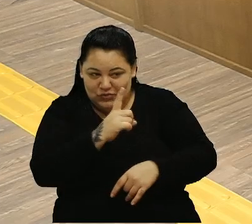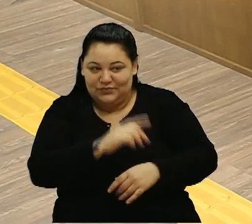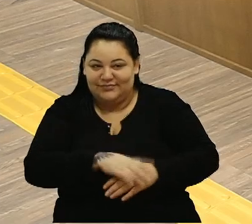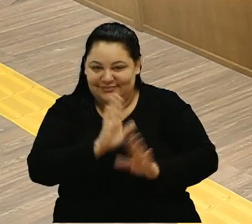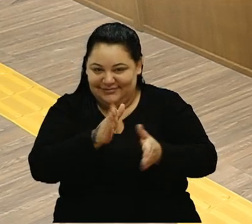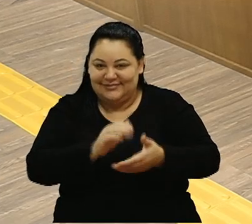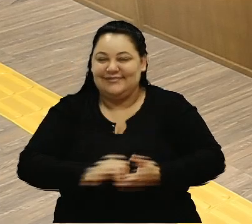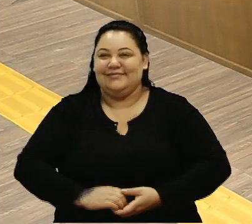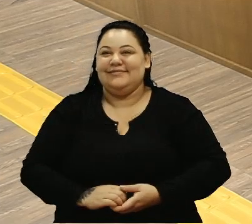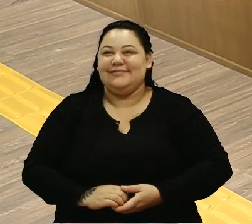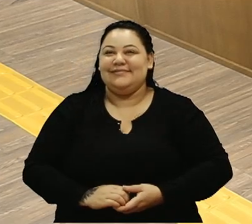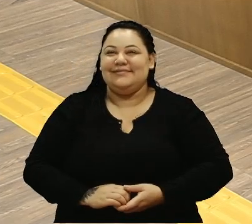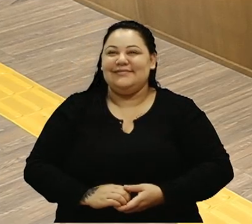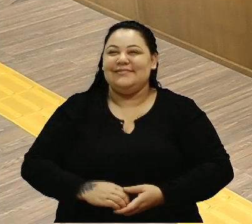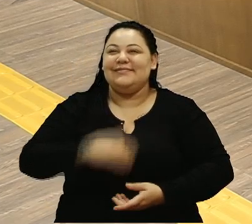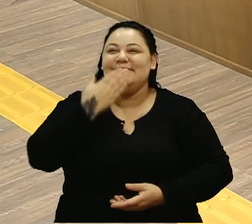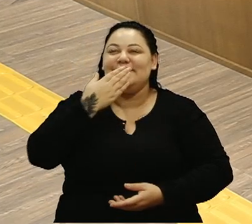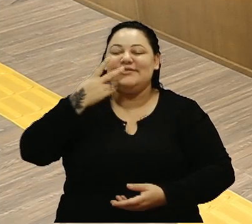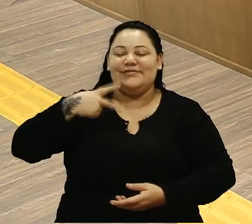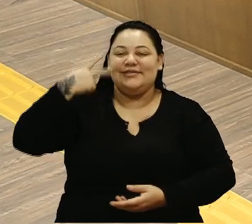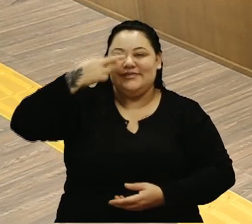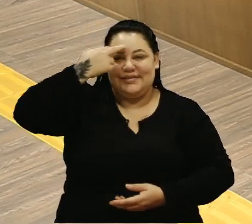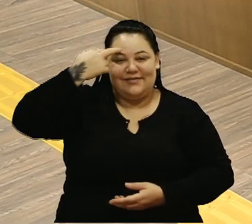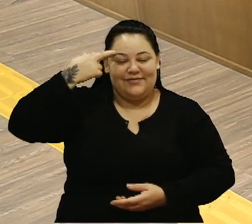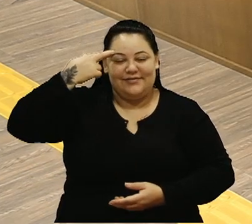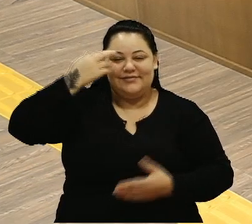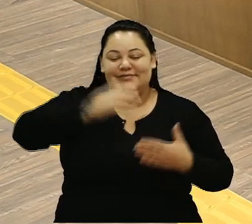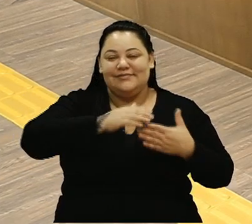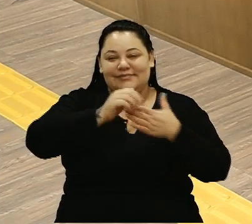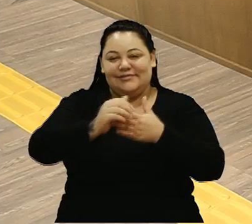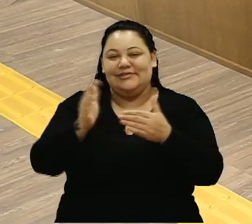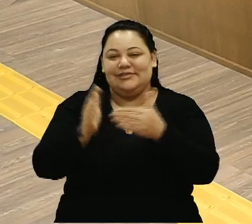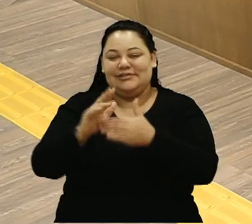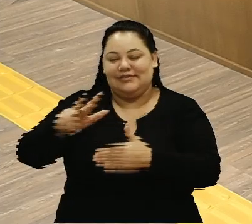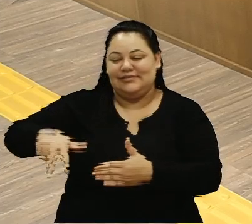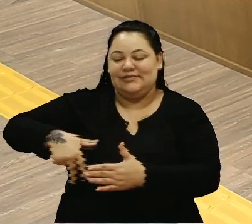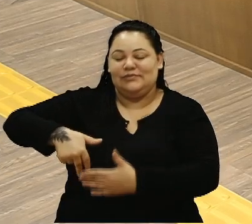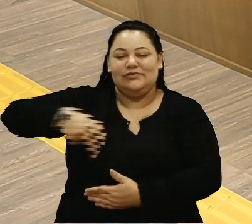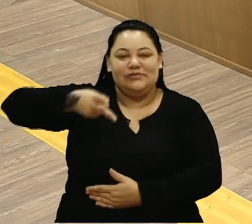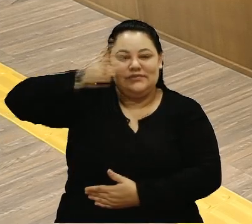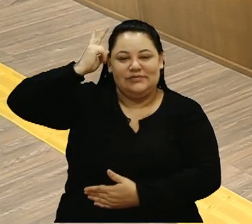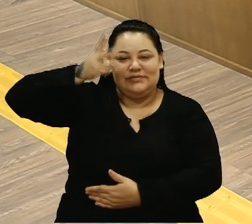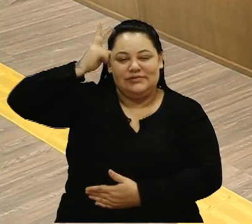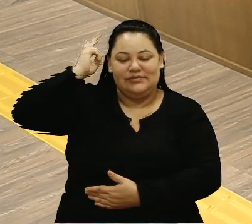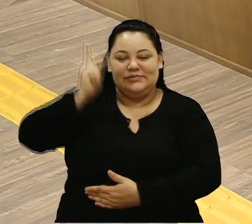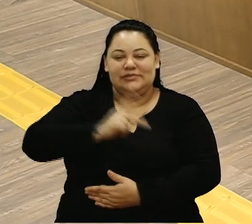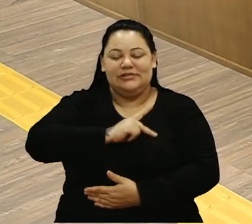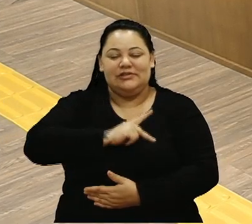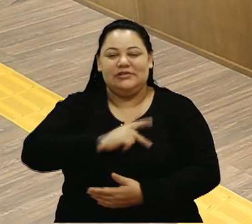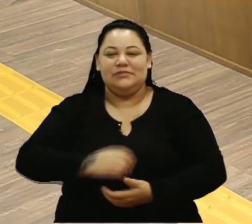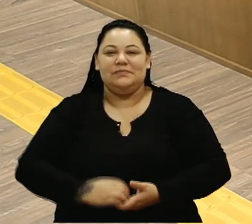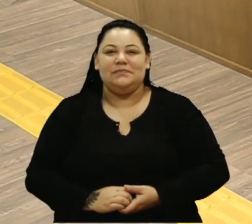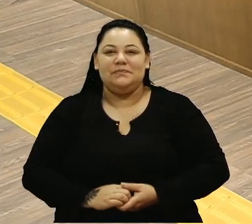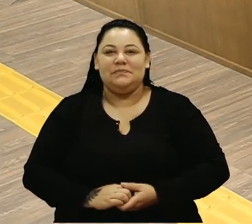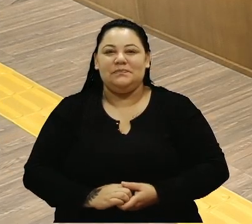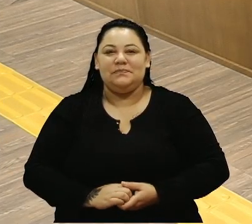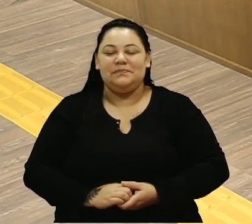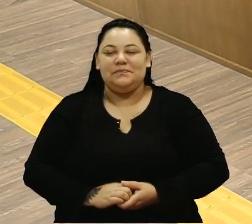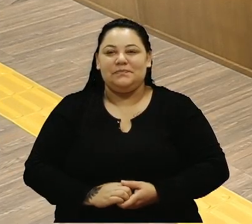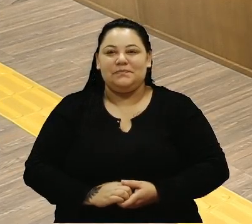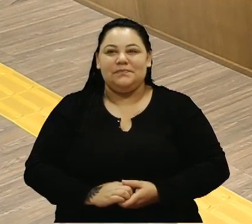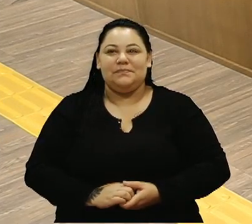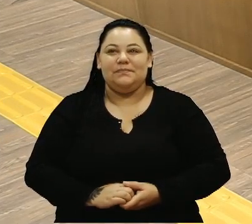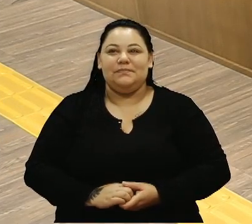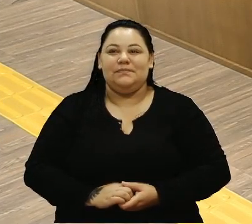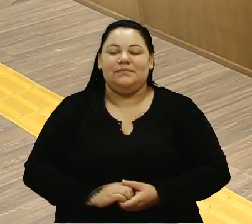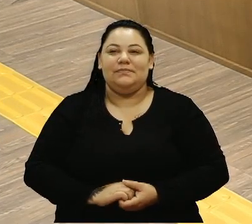falado. Solicita ao vereador Rafael Bueno que acompanhe o senhor Valdir Walter, presidente da OAB, até a tribuna para a manifestação pelo